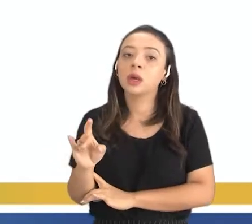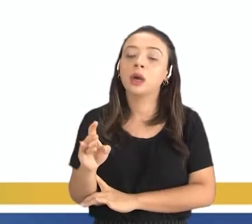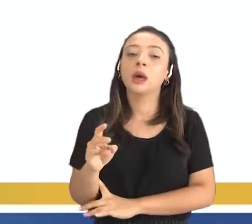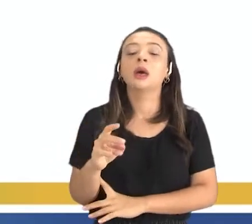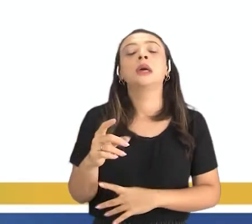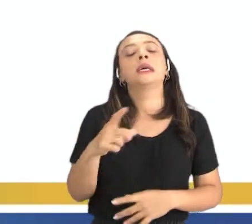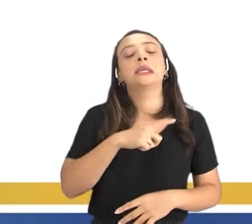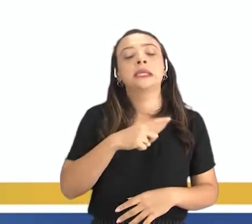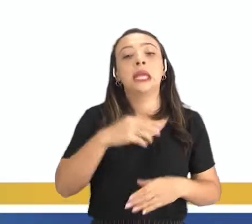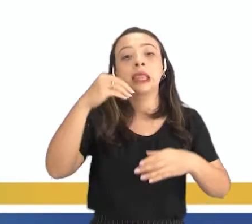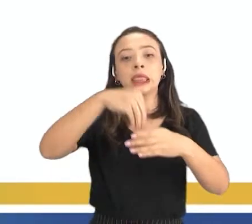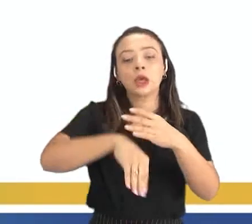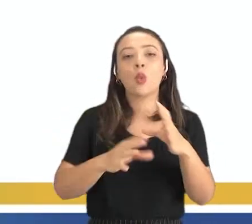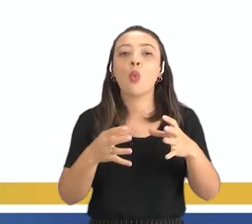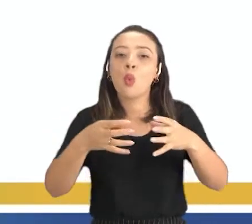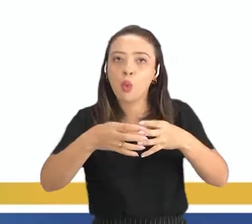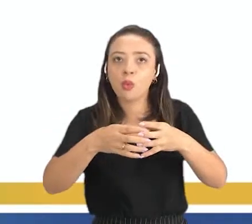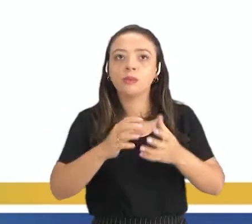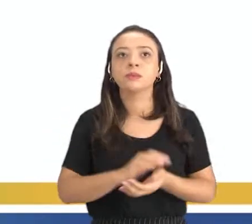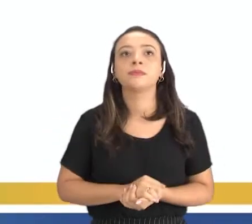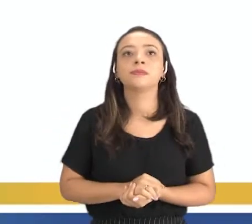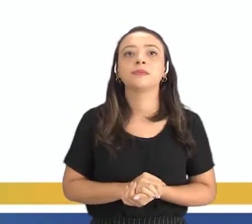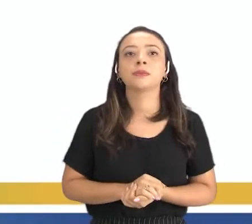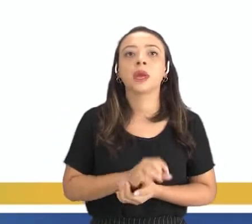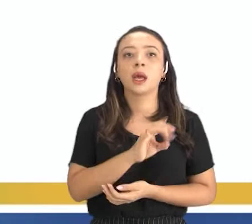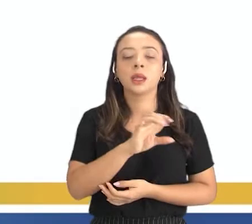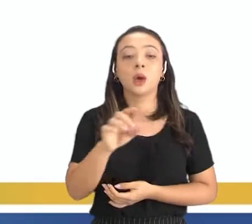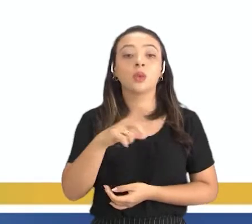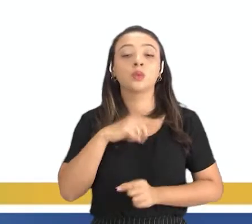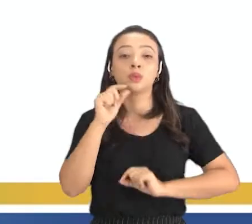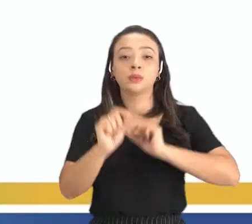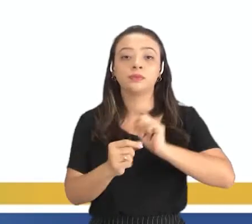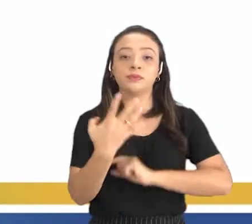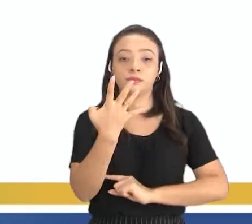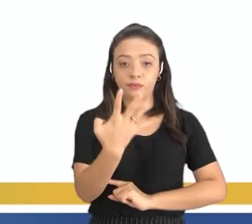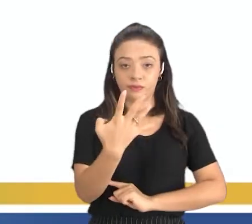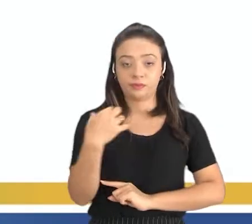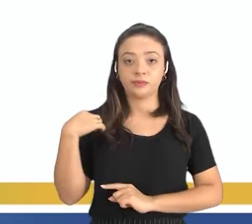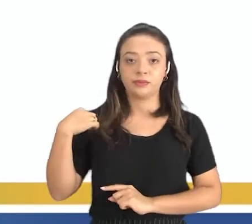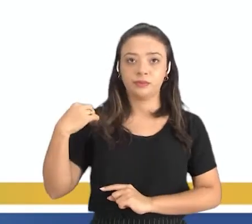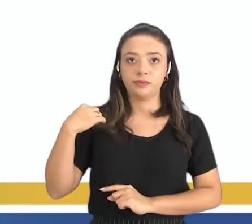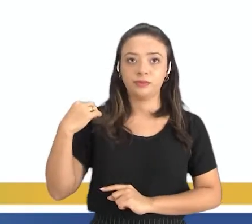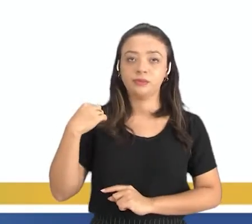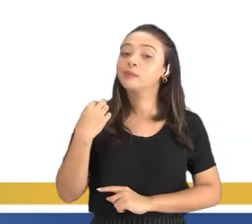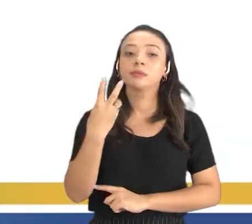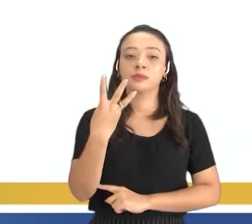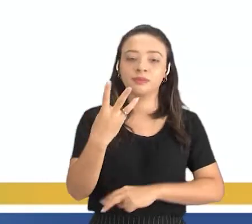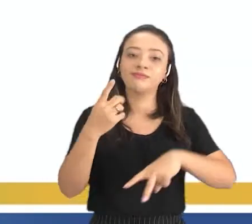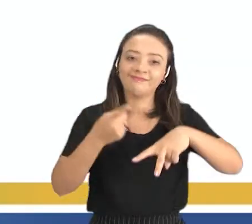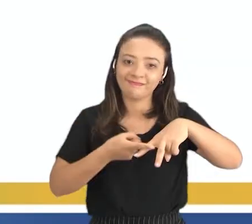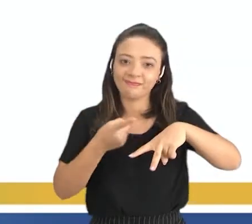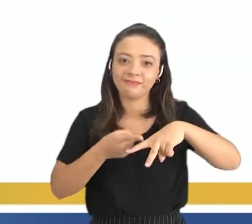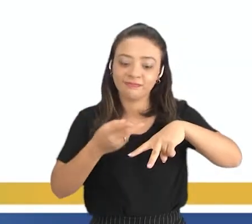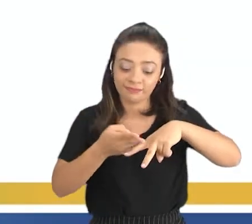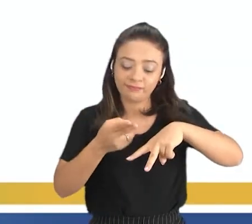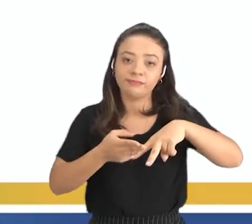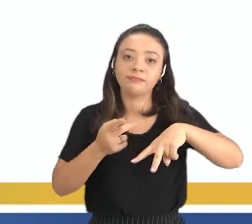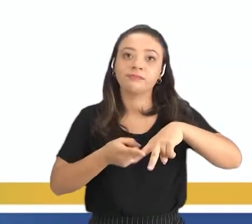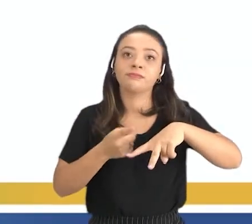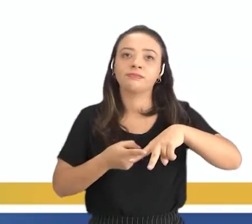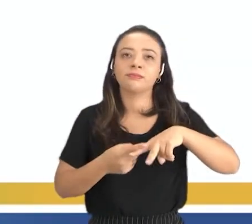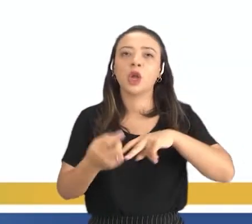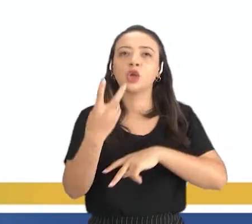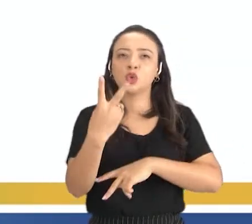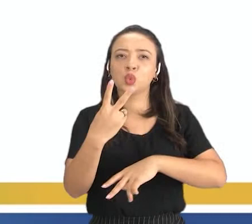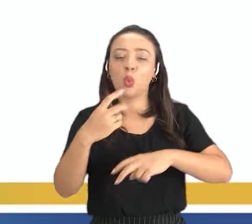vamos observar. Então, cada um dos conjuntos nós temos 4 camisas, né? 3 calças, 2 pares